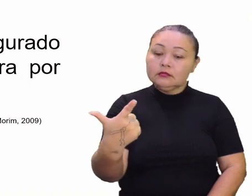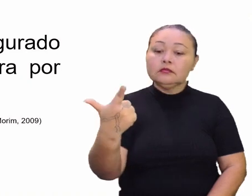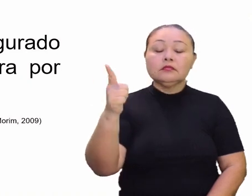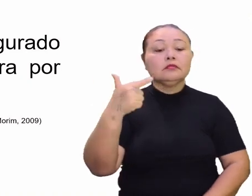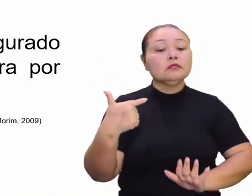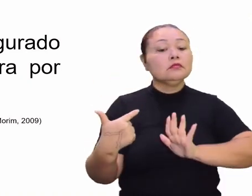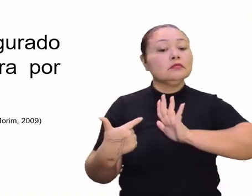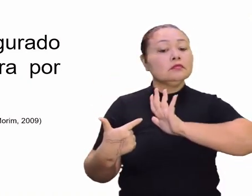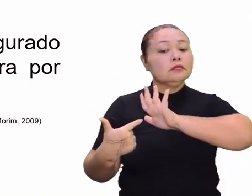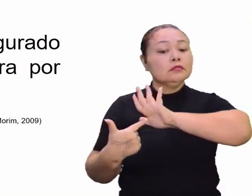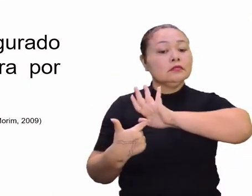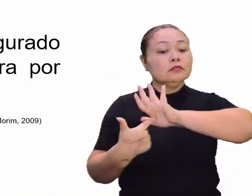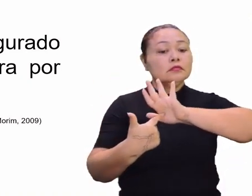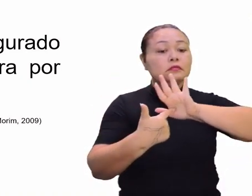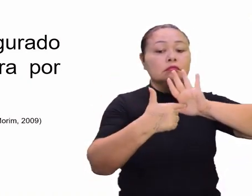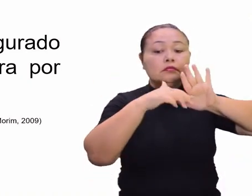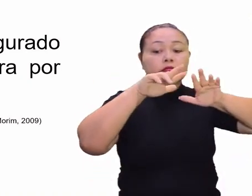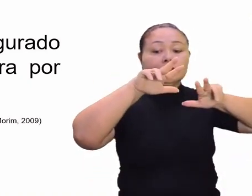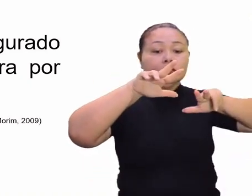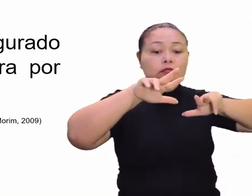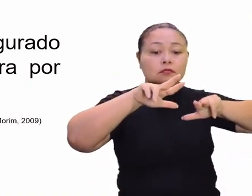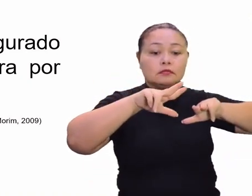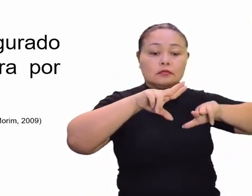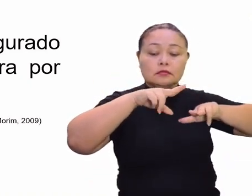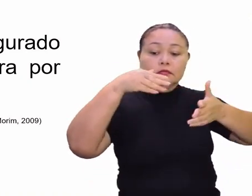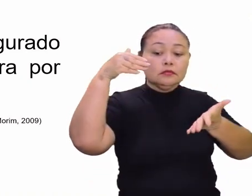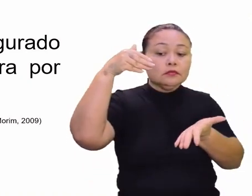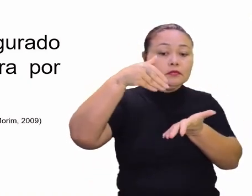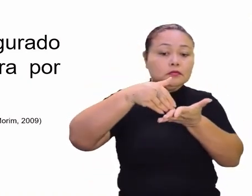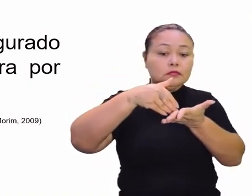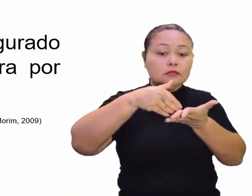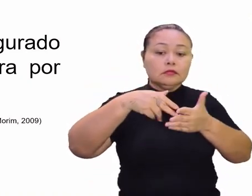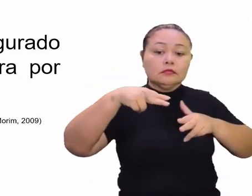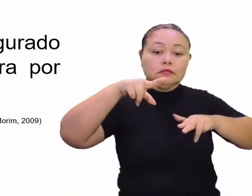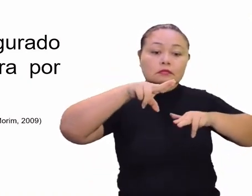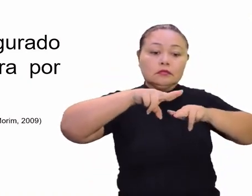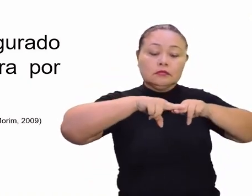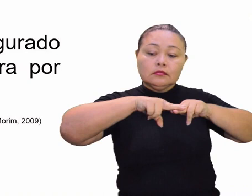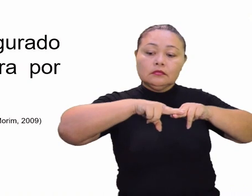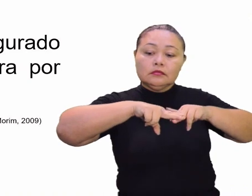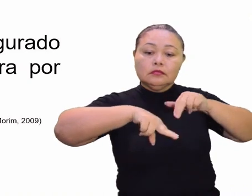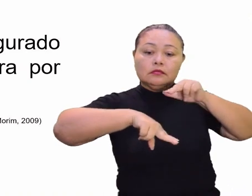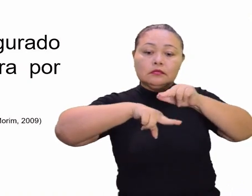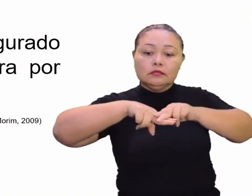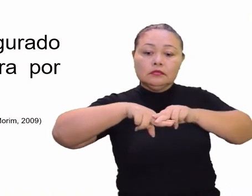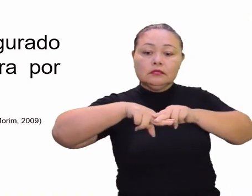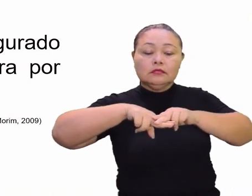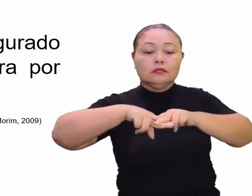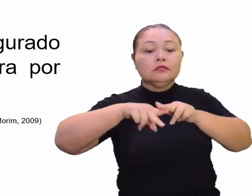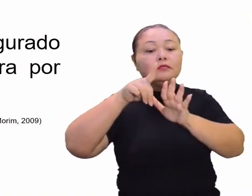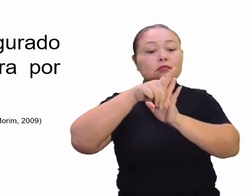1912, foi assentado o último dormente da estrada de ferro